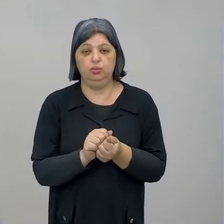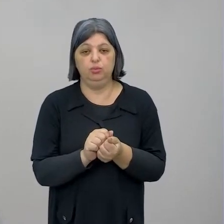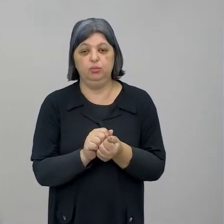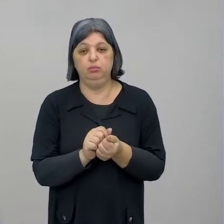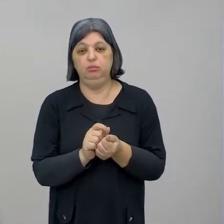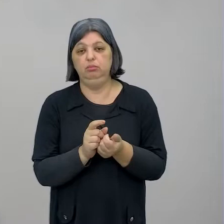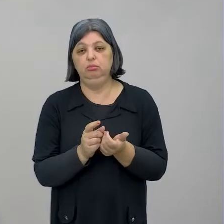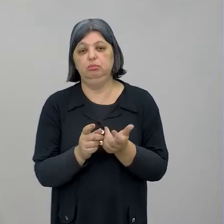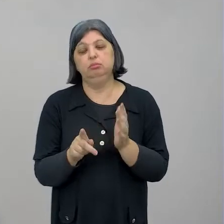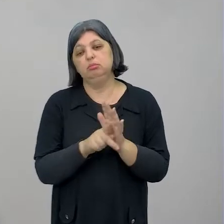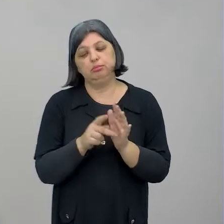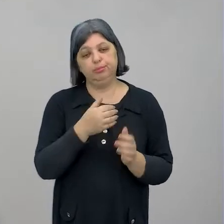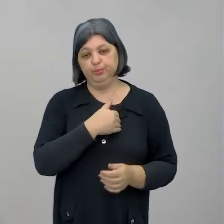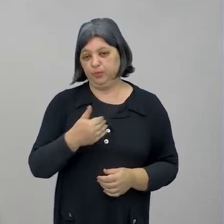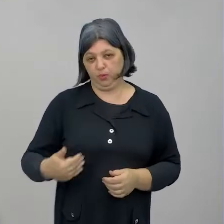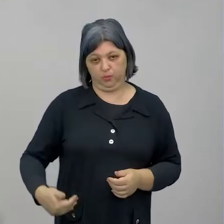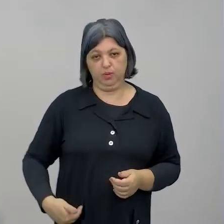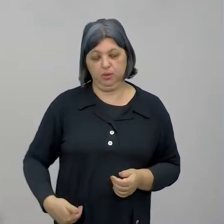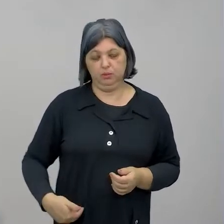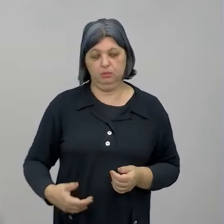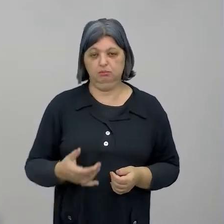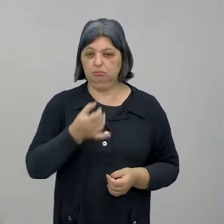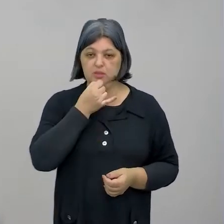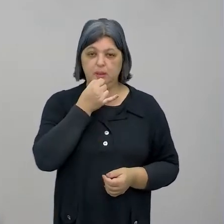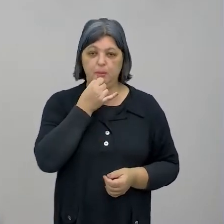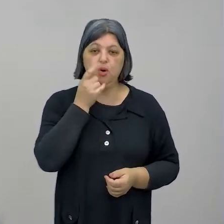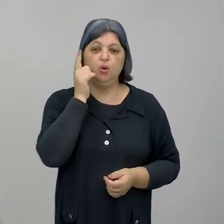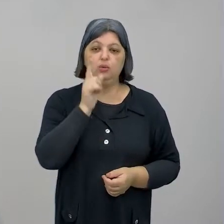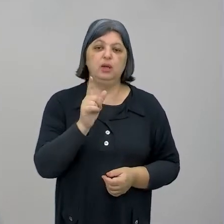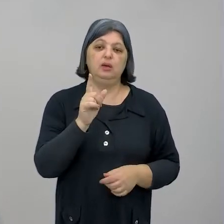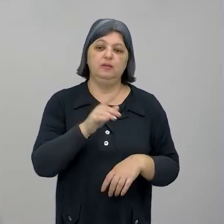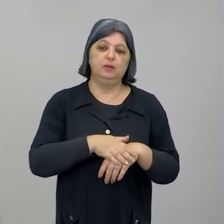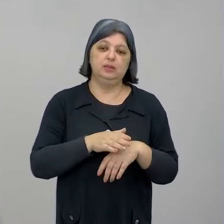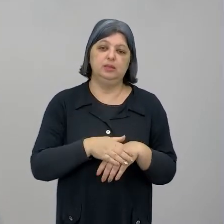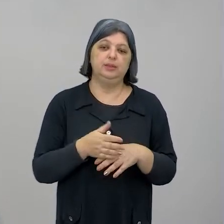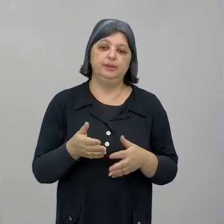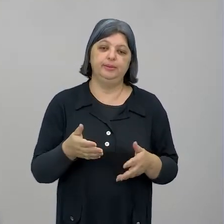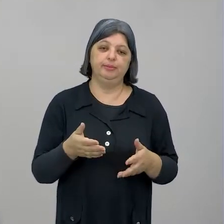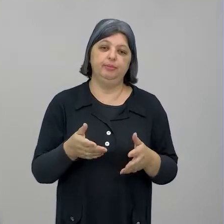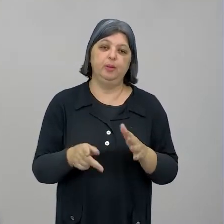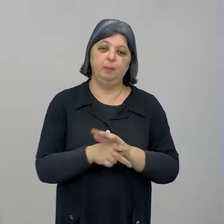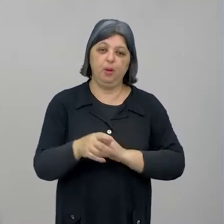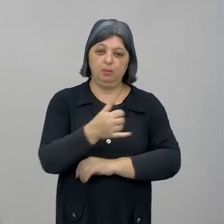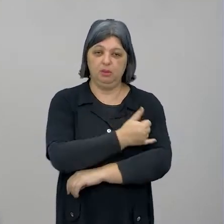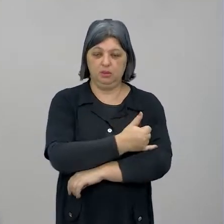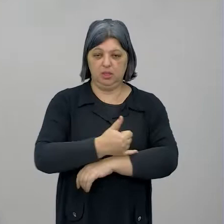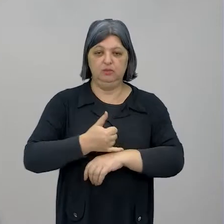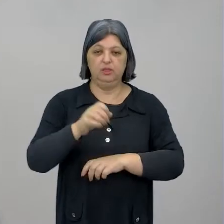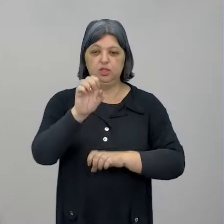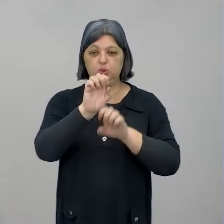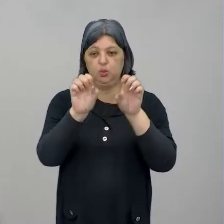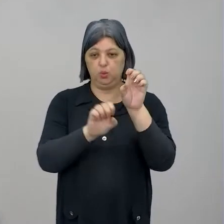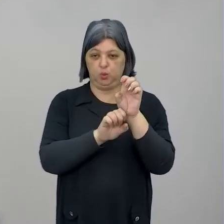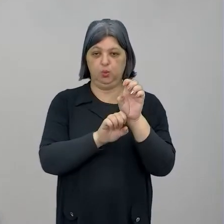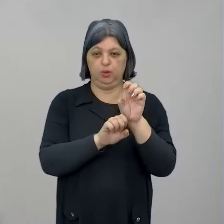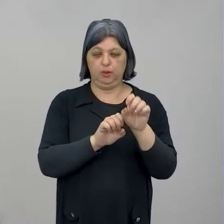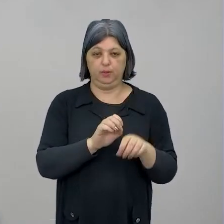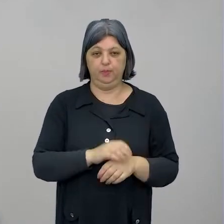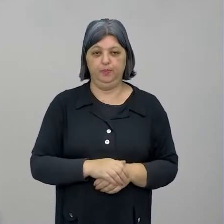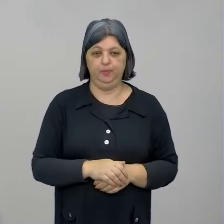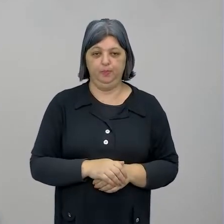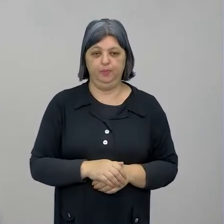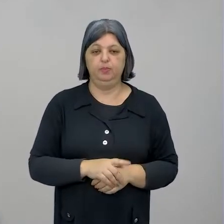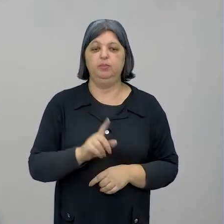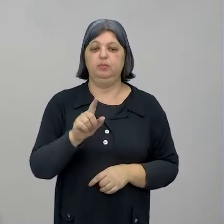como o governo, por exemplo, né, consegue aí fazer essas questões de infraestrutura, né, aí a gente chama isso